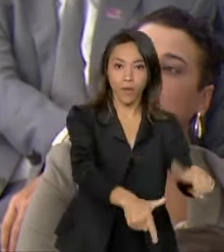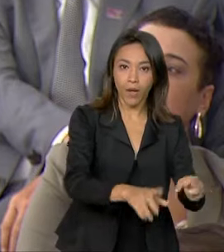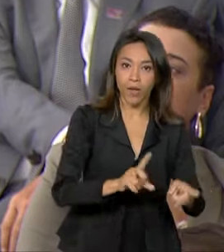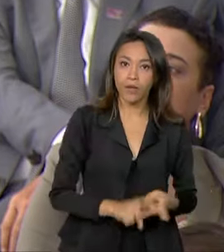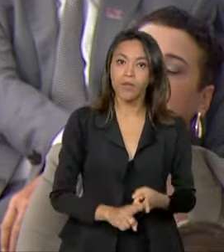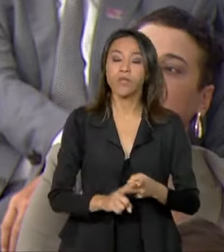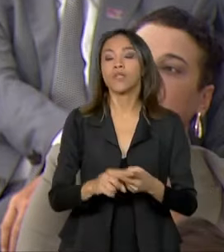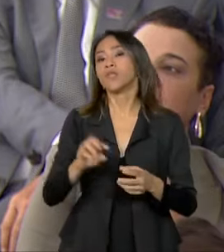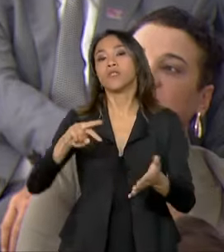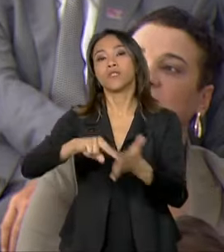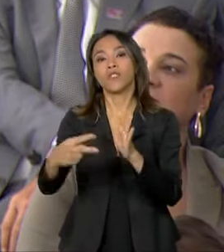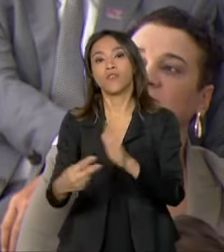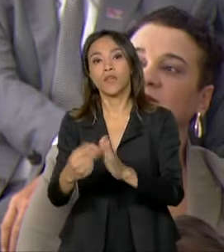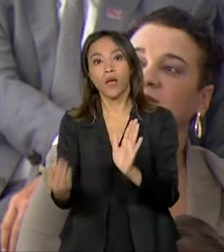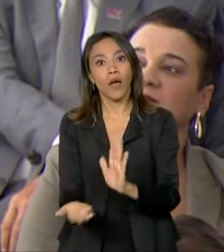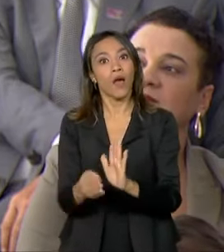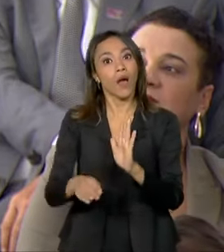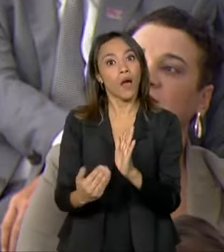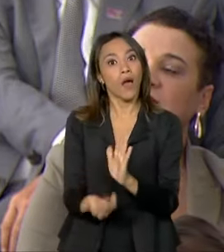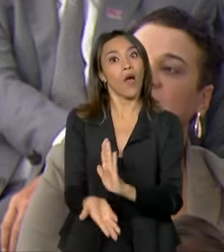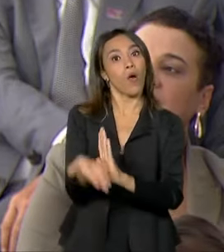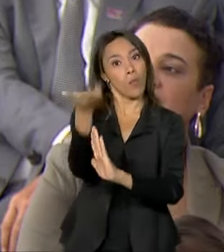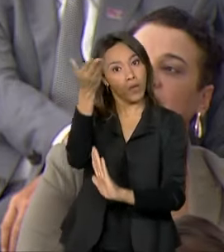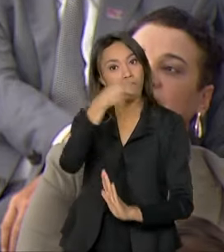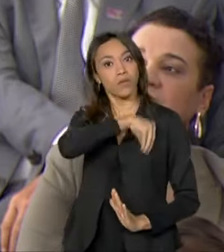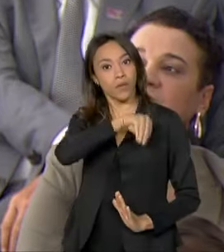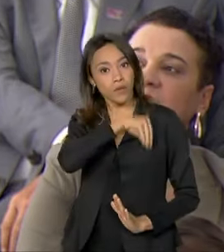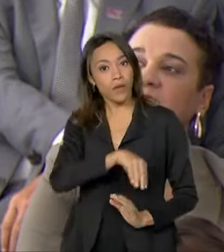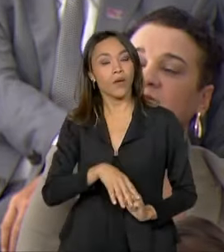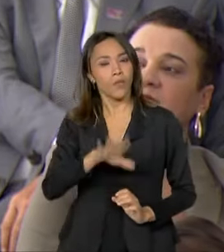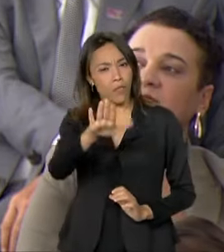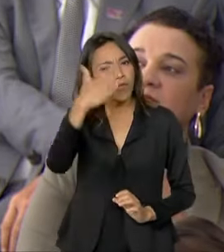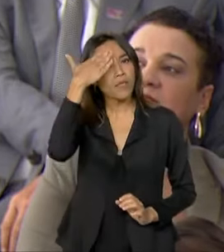Só uma coisa para vocês saberem, o ano passado,